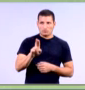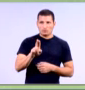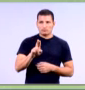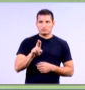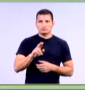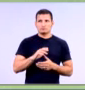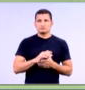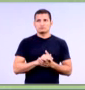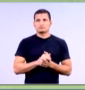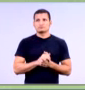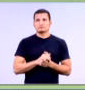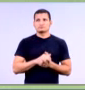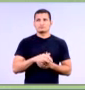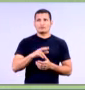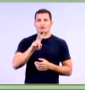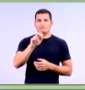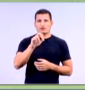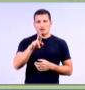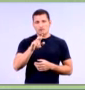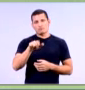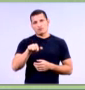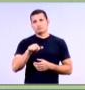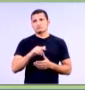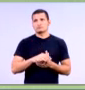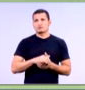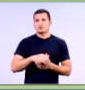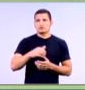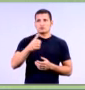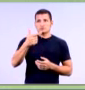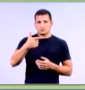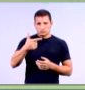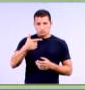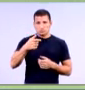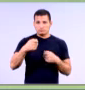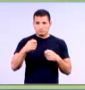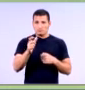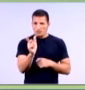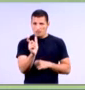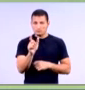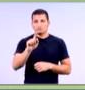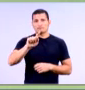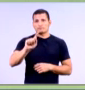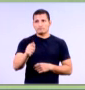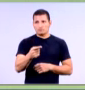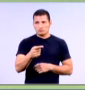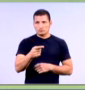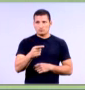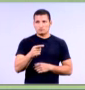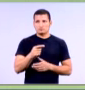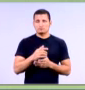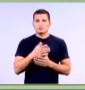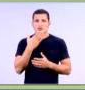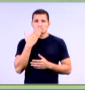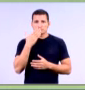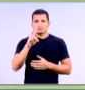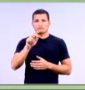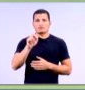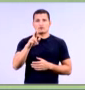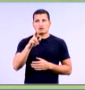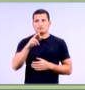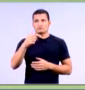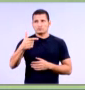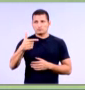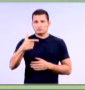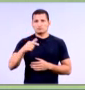uma variável e tipo de variável. Se eu precisar de um segundo, vírgula, tipo da variável 2